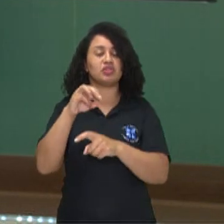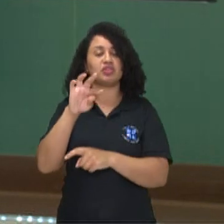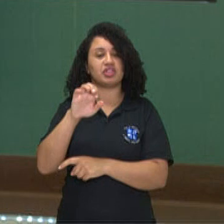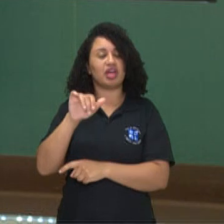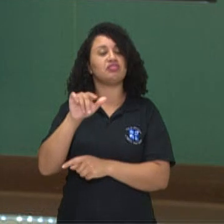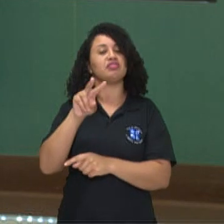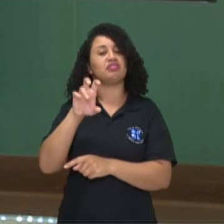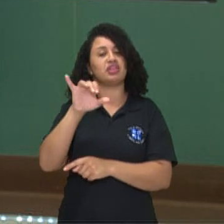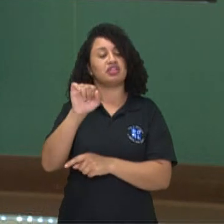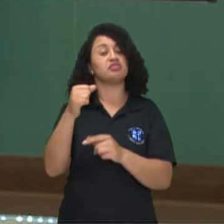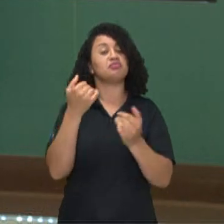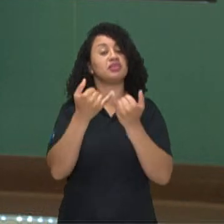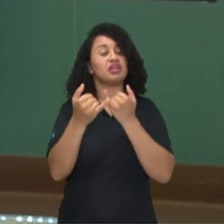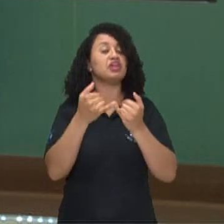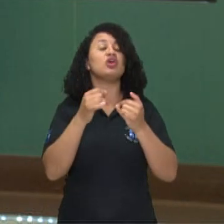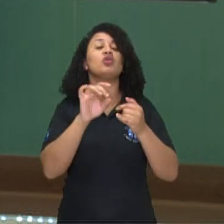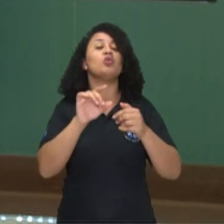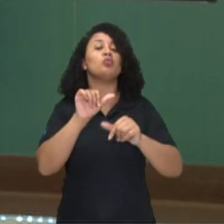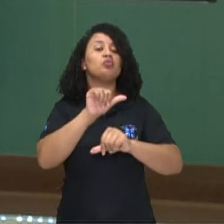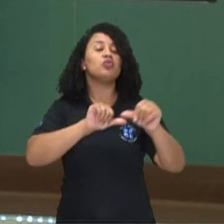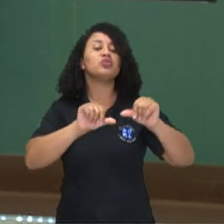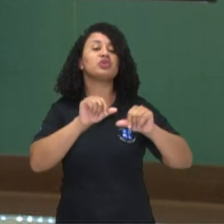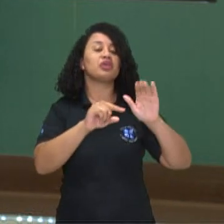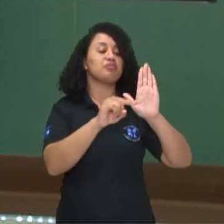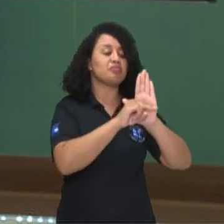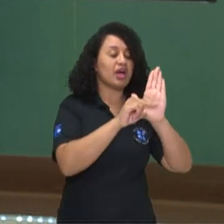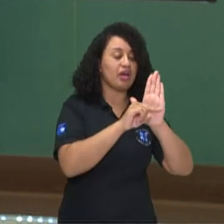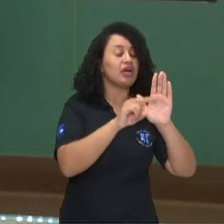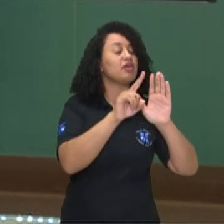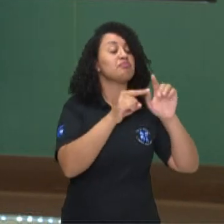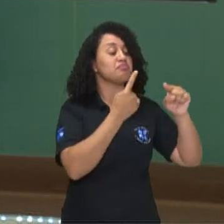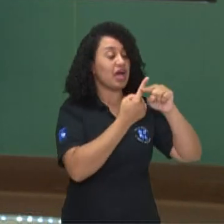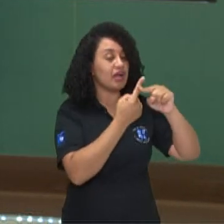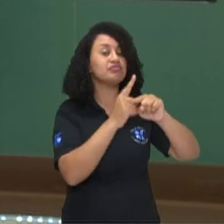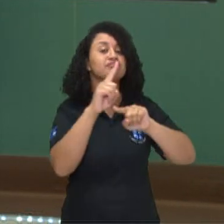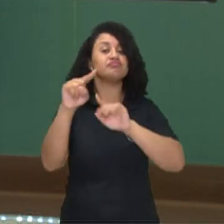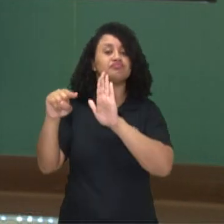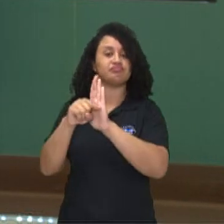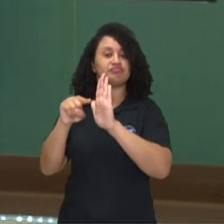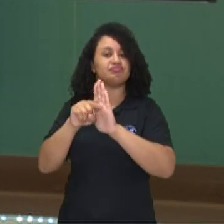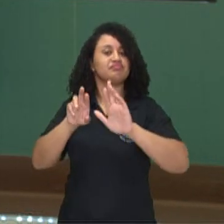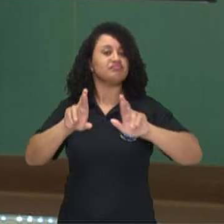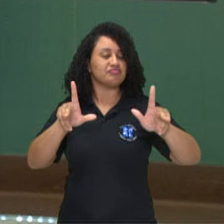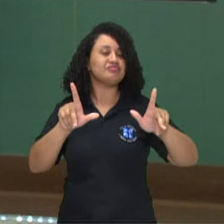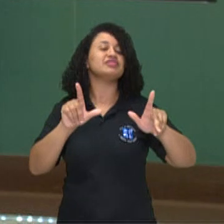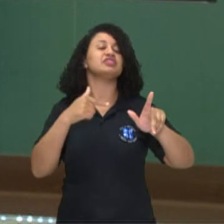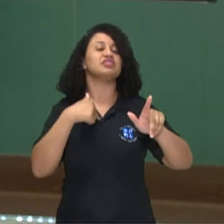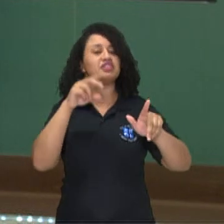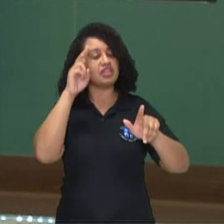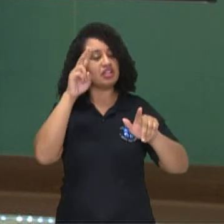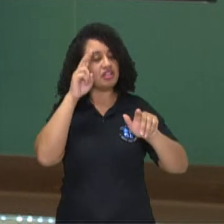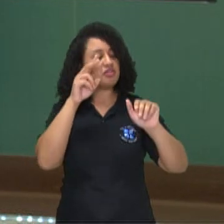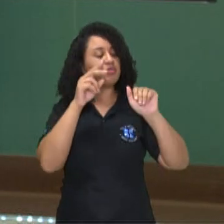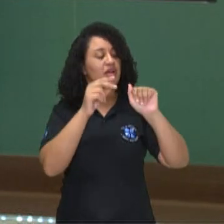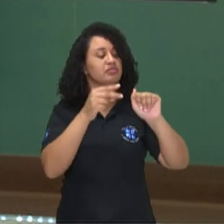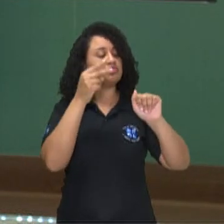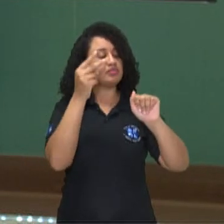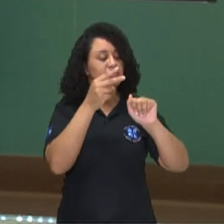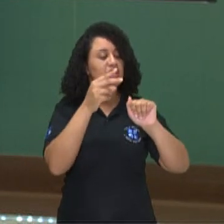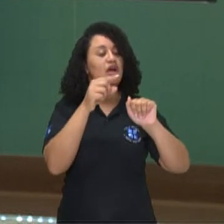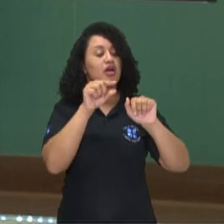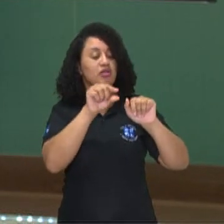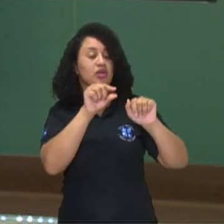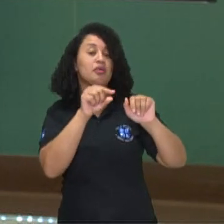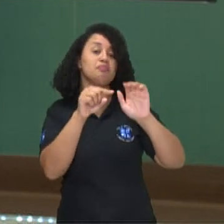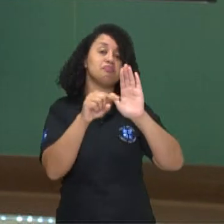parecidos. Eles têm, na verdade, apenas o sinalzinho que difere eles. Então, se você lembrar da regra, quadrado da soma, sinal que está no meio,